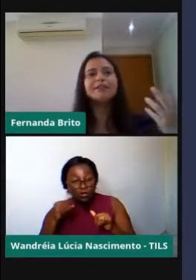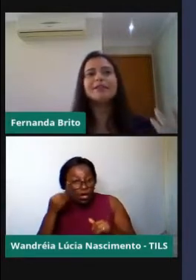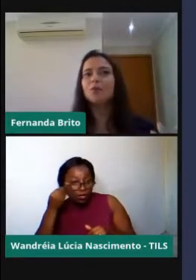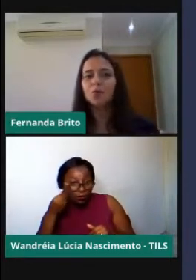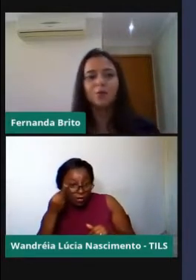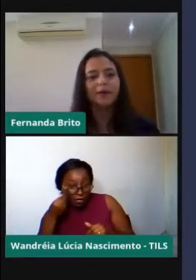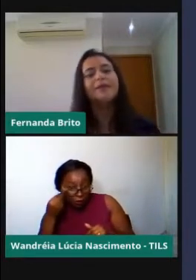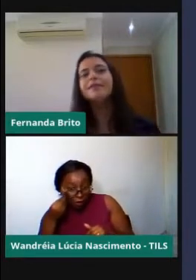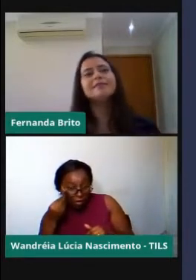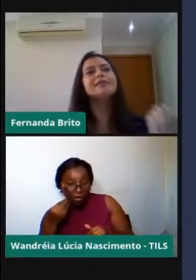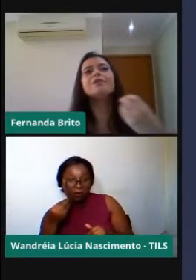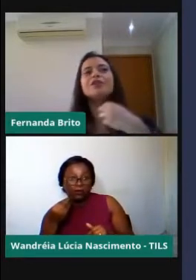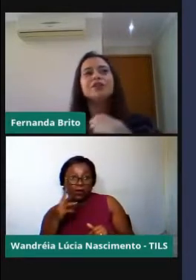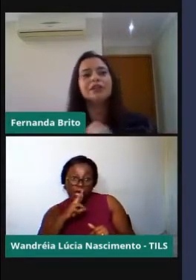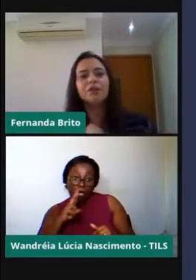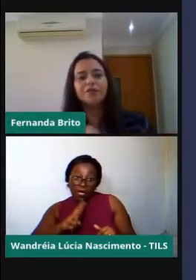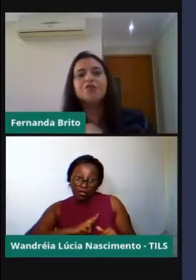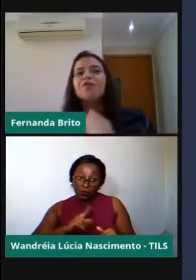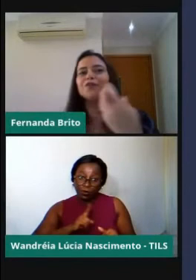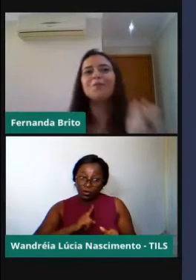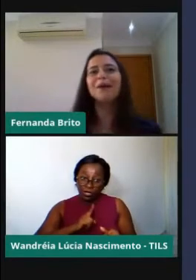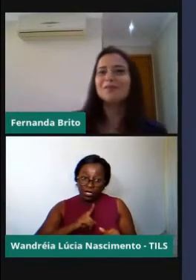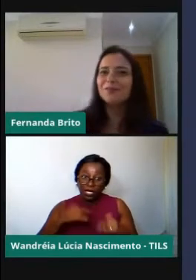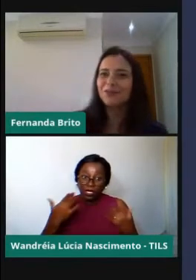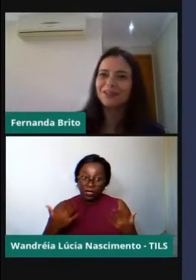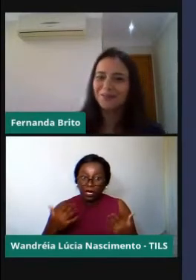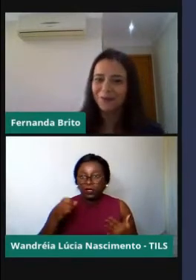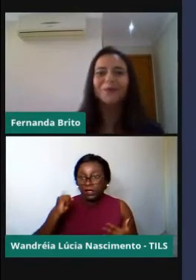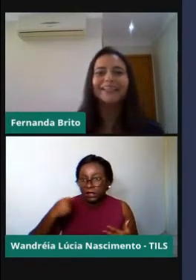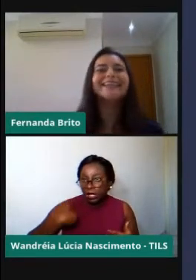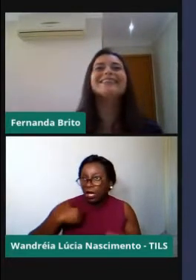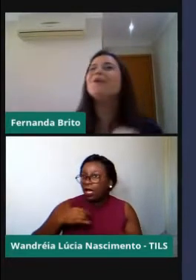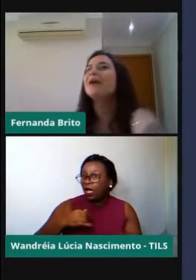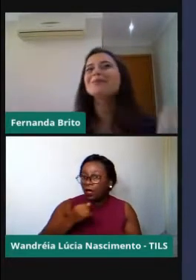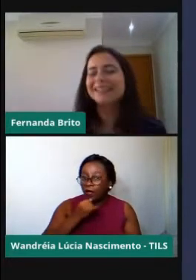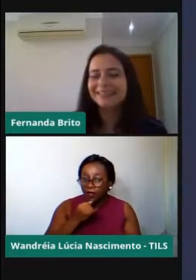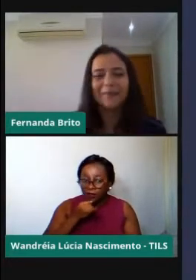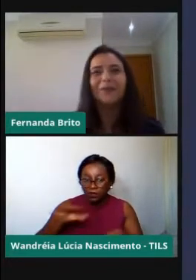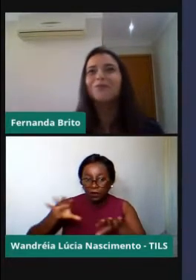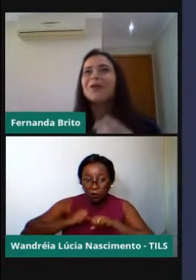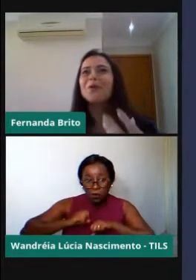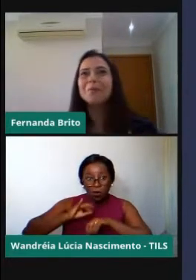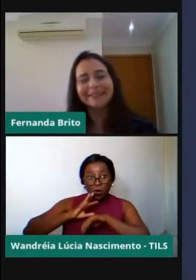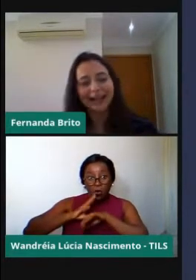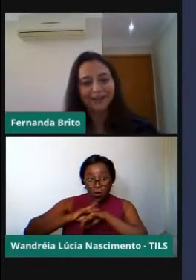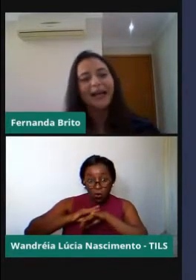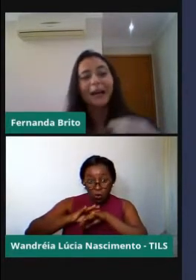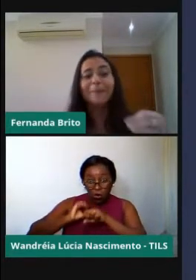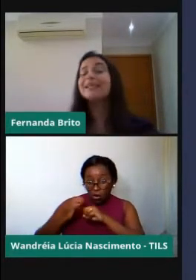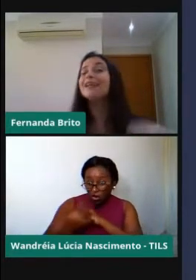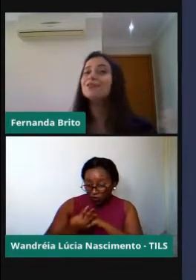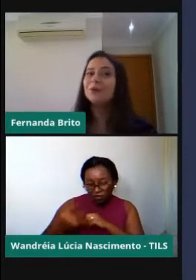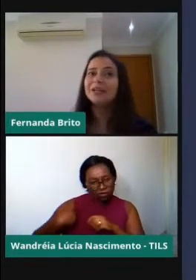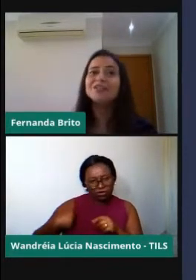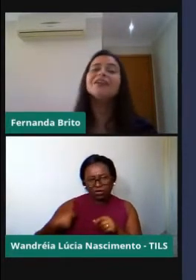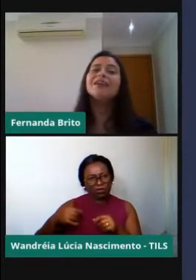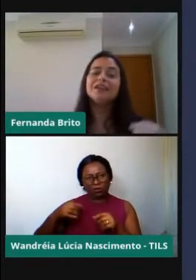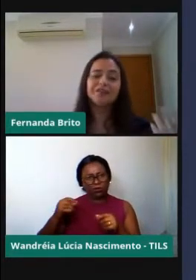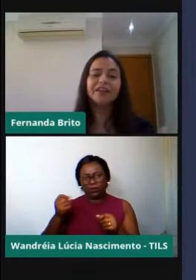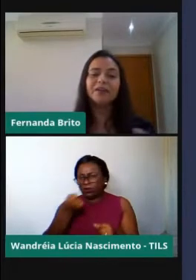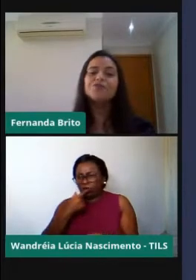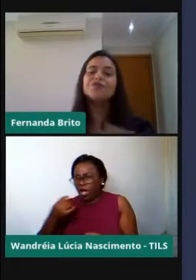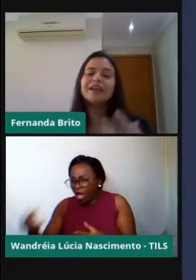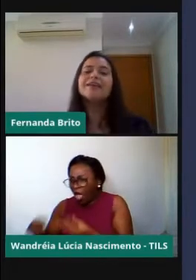de hipótese alguma, se eu adquirir Covid, eu vou tomar o cilostazol, né? Ele não é um tratamento recomendado, apesar de